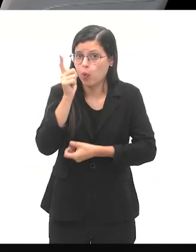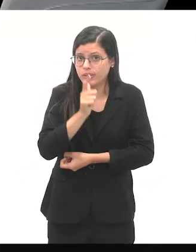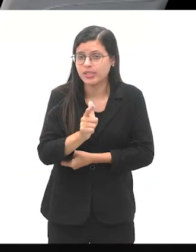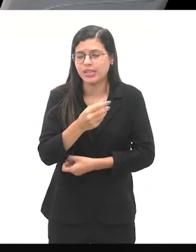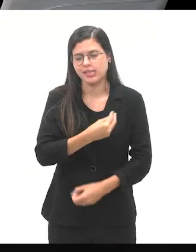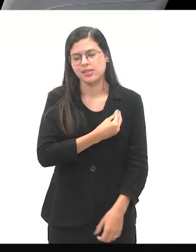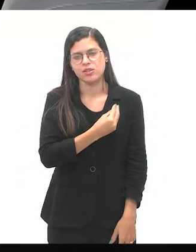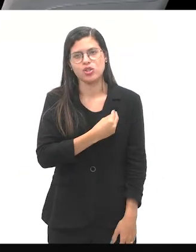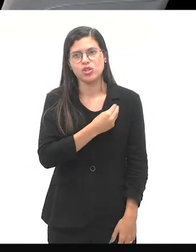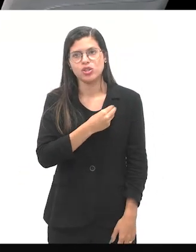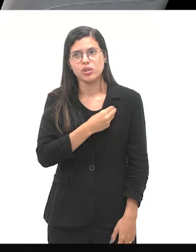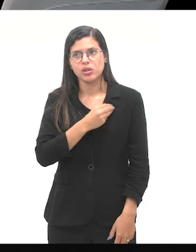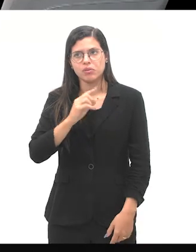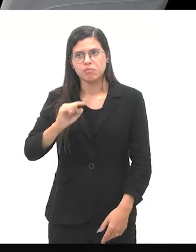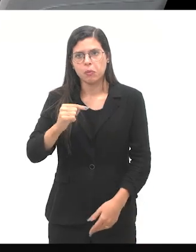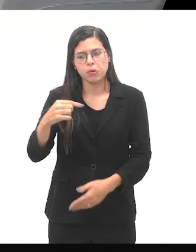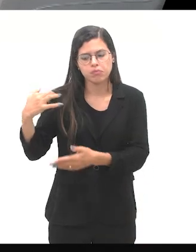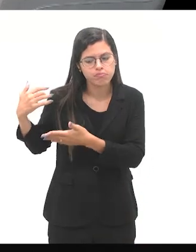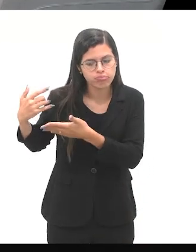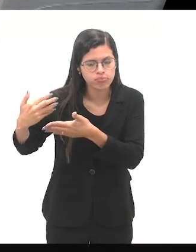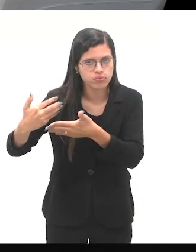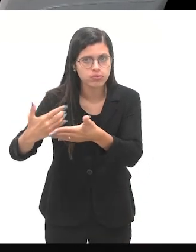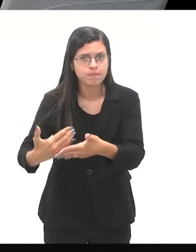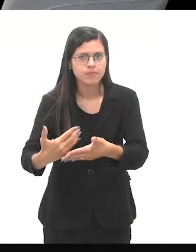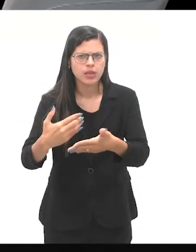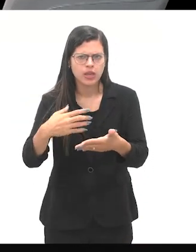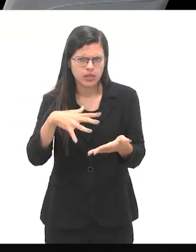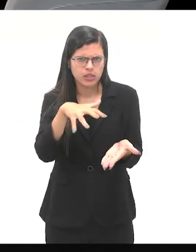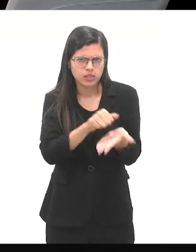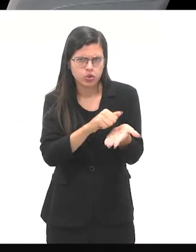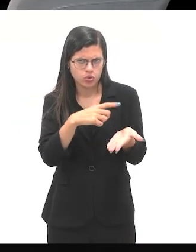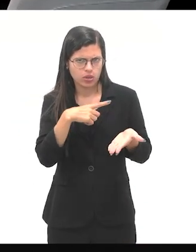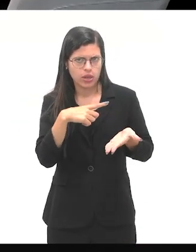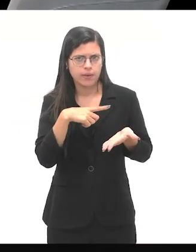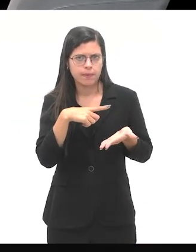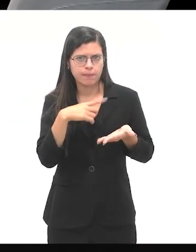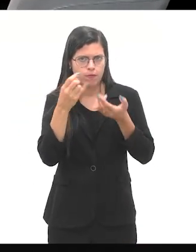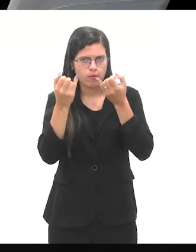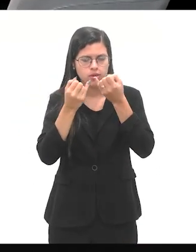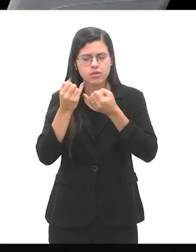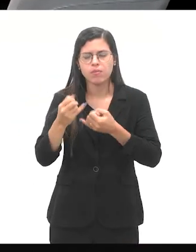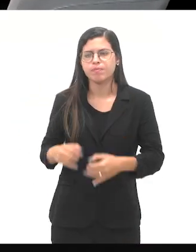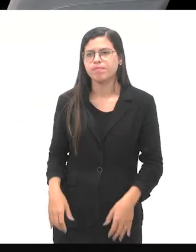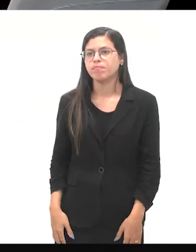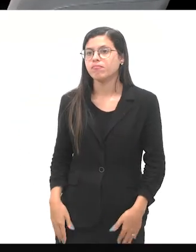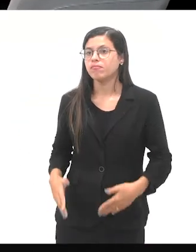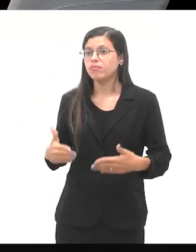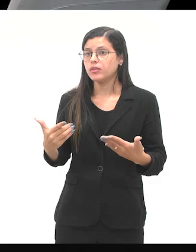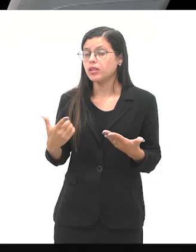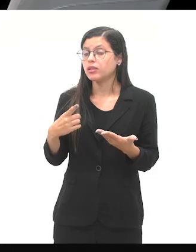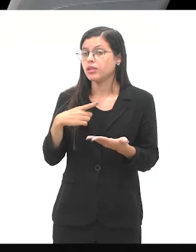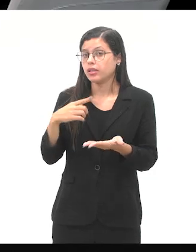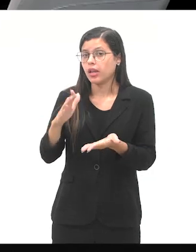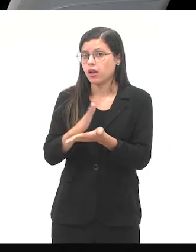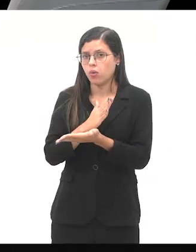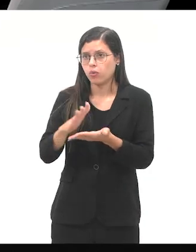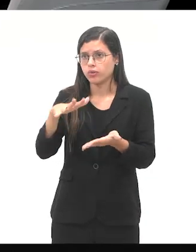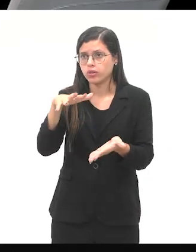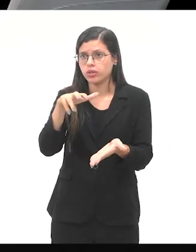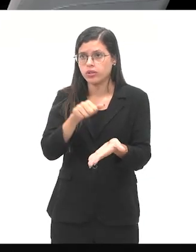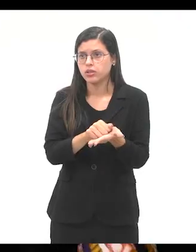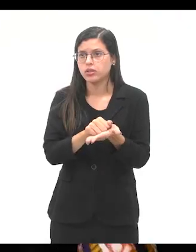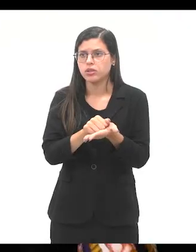depois de um tempo. Esse tipo de registro a gente tem? Então, a gente tem alguns